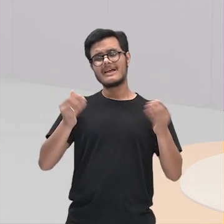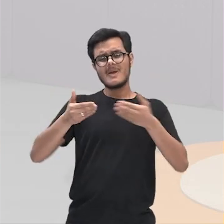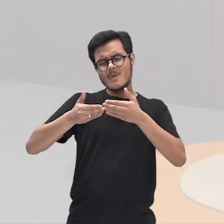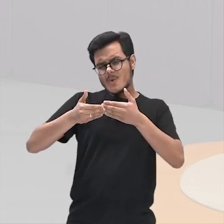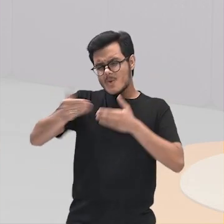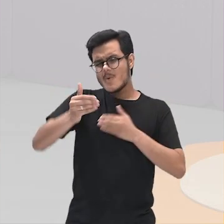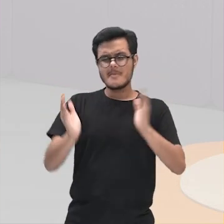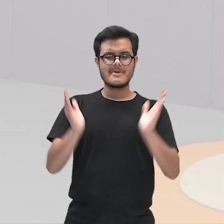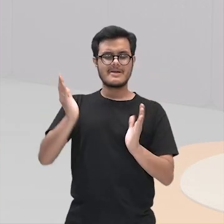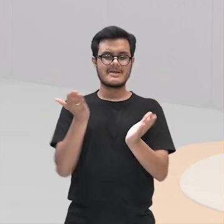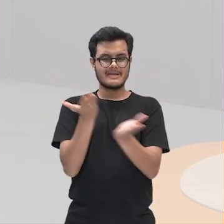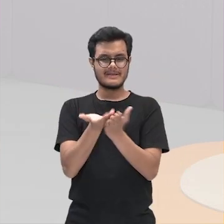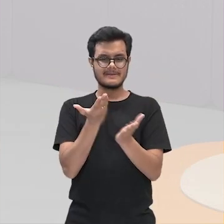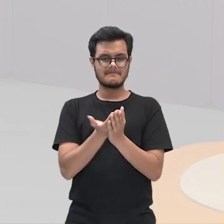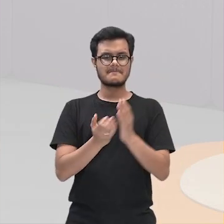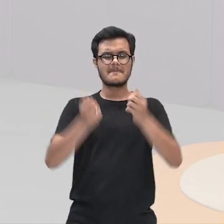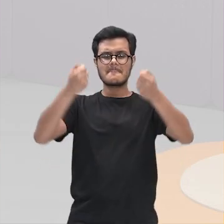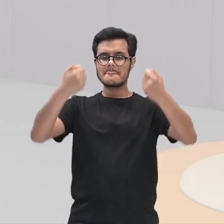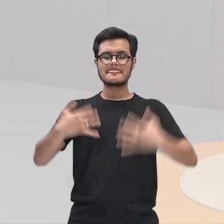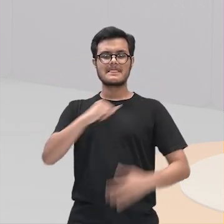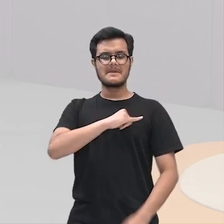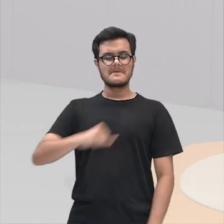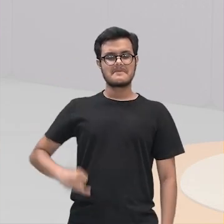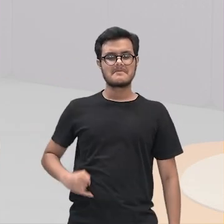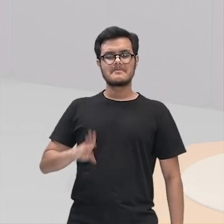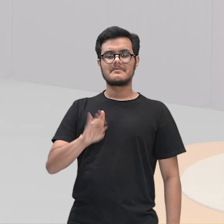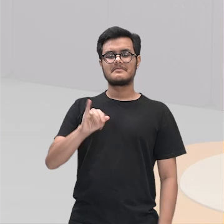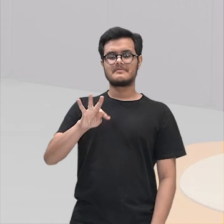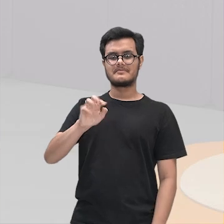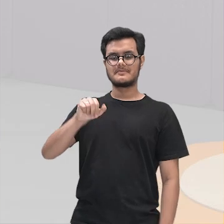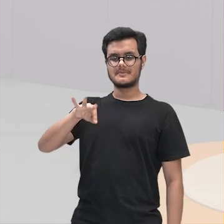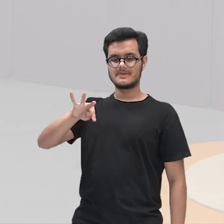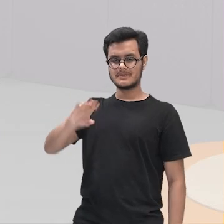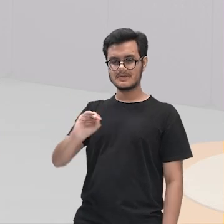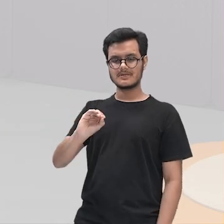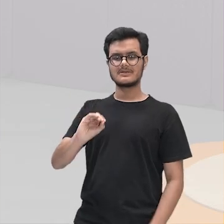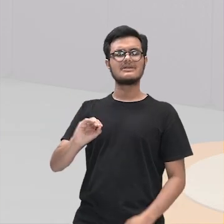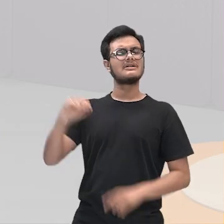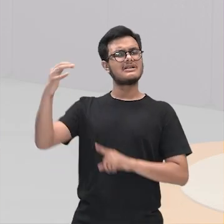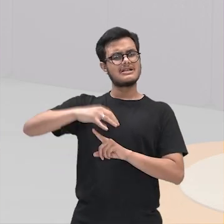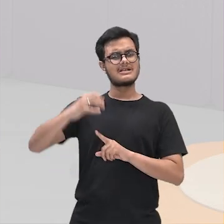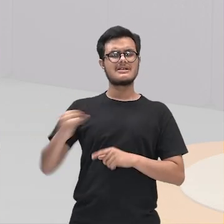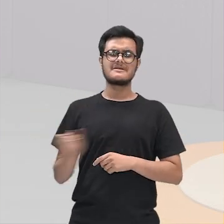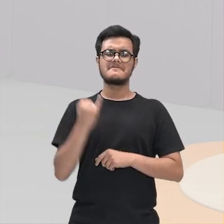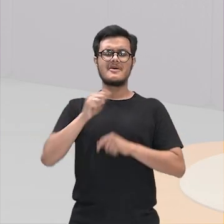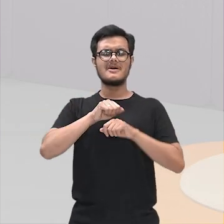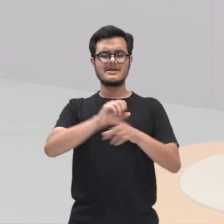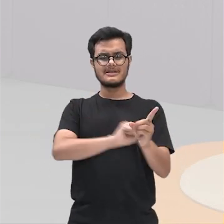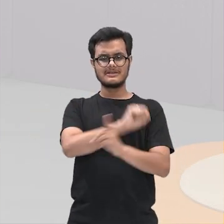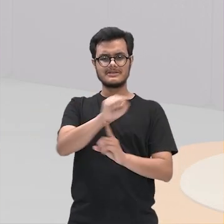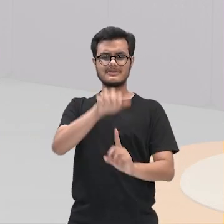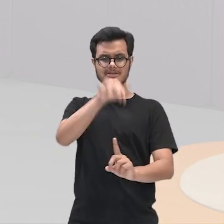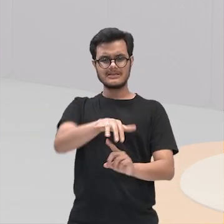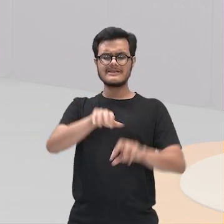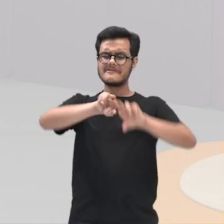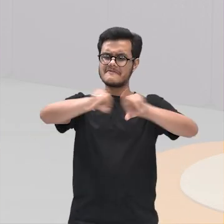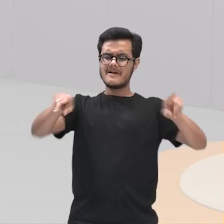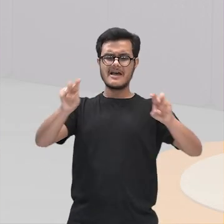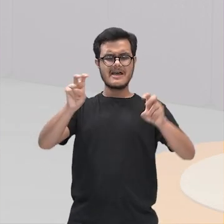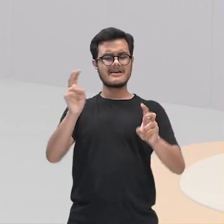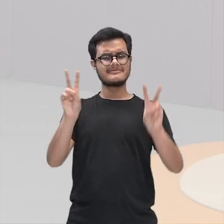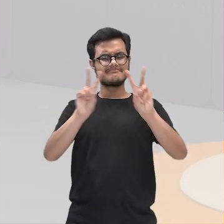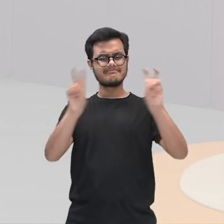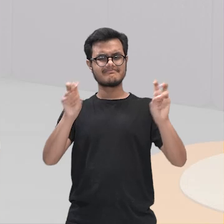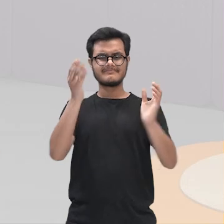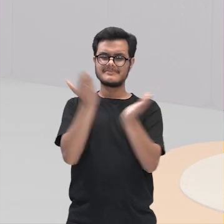a nossa aula foi justamente o que foi o Império Bizantino, o seu legado, as suas contribuições. A gente tem muita coisa para falar